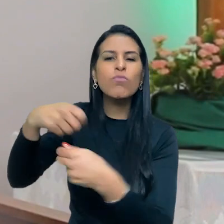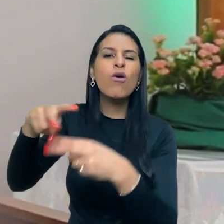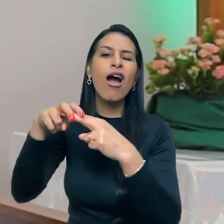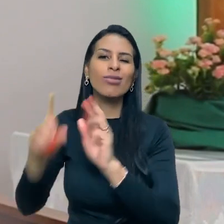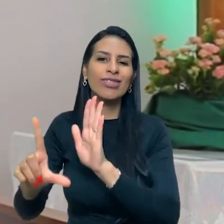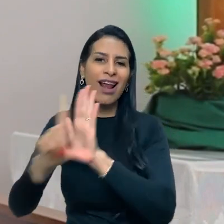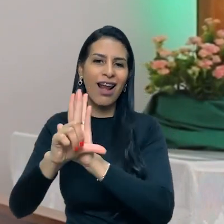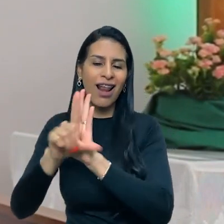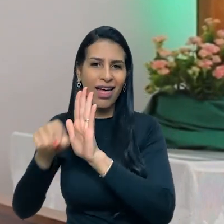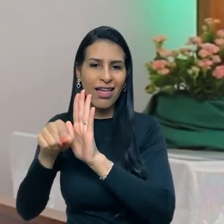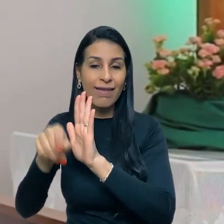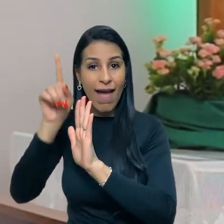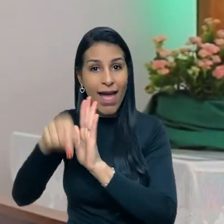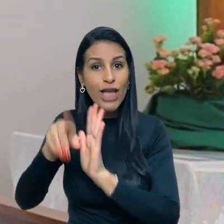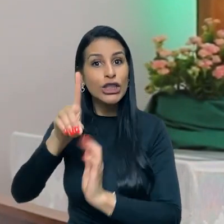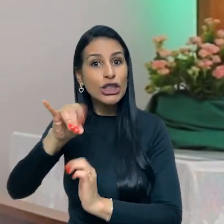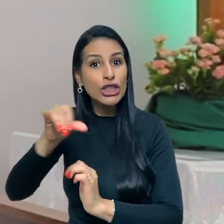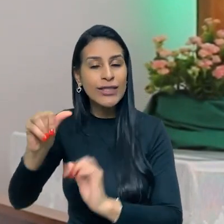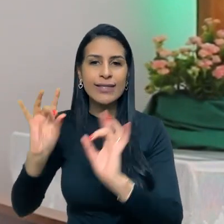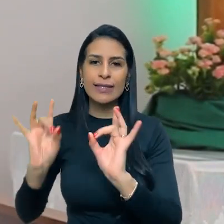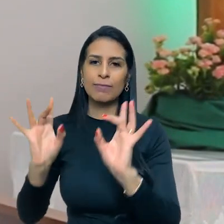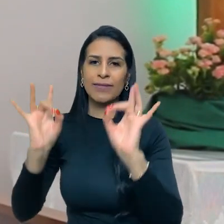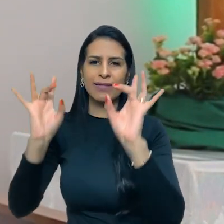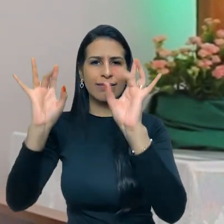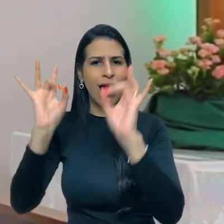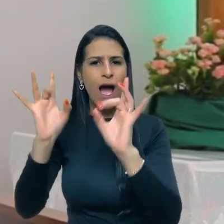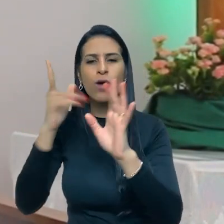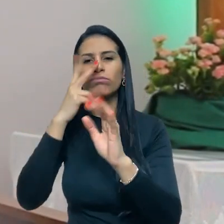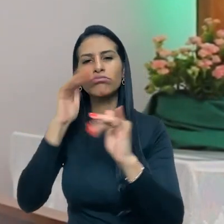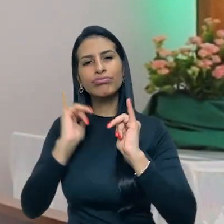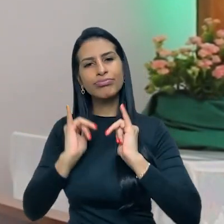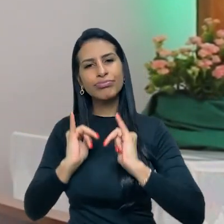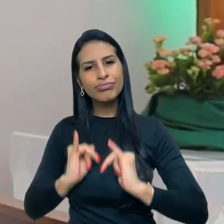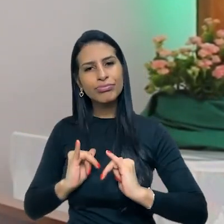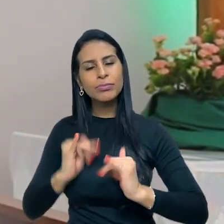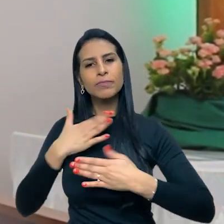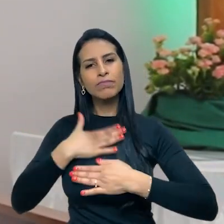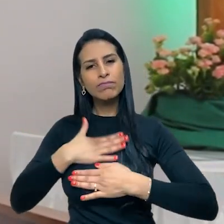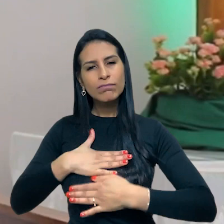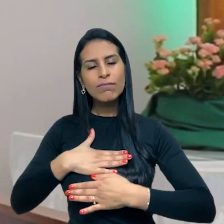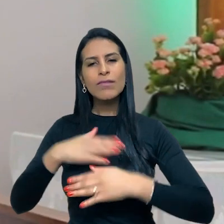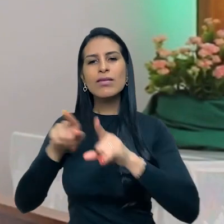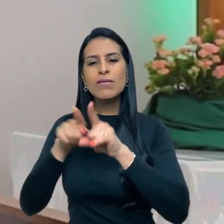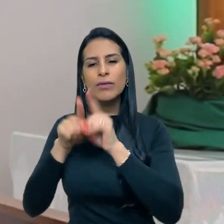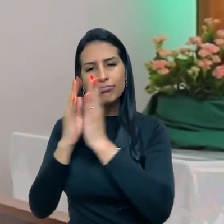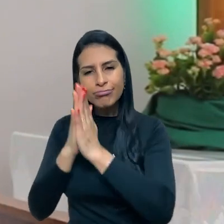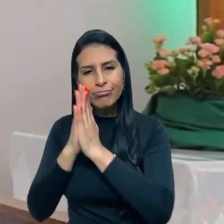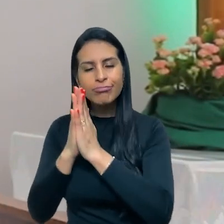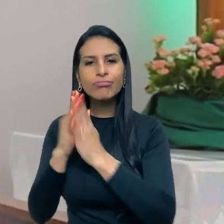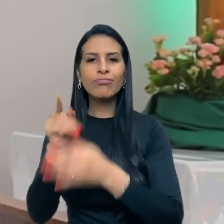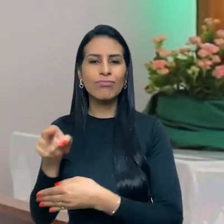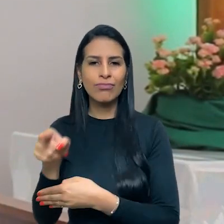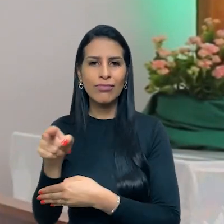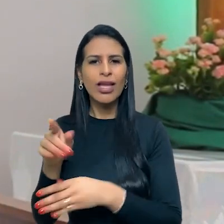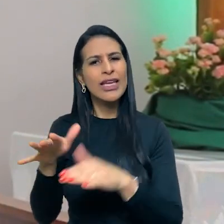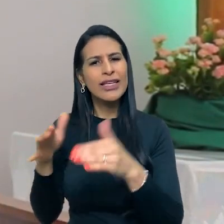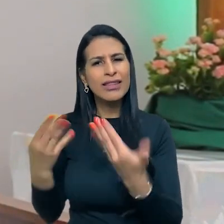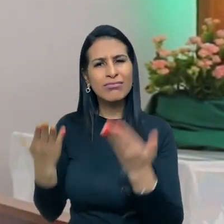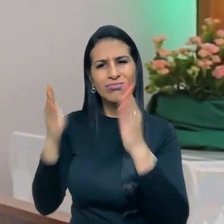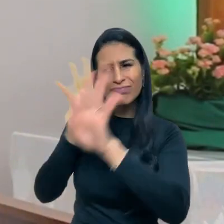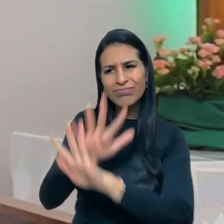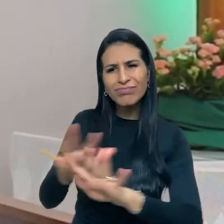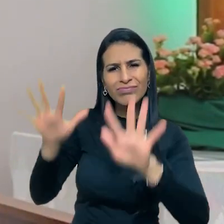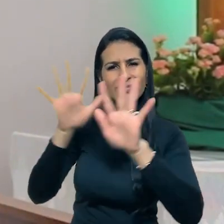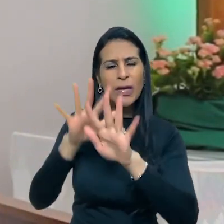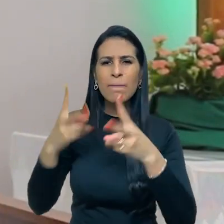lei estabelecida. Eram dias sagrados de descanso e santificação. Nesse sentido, o texto